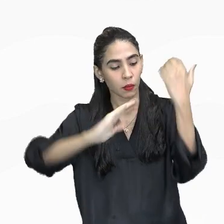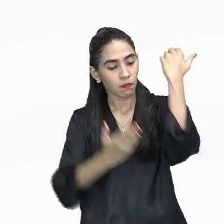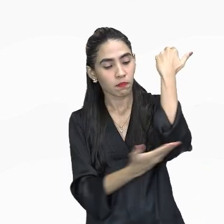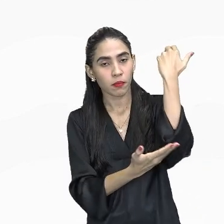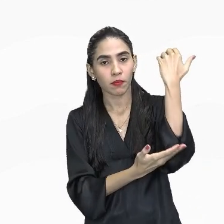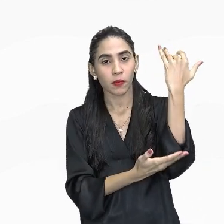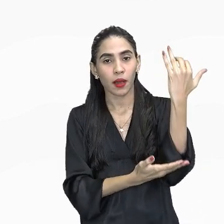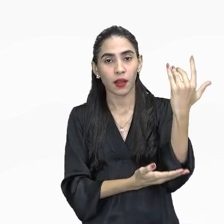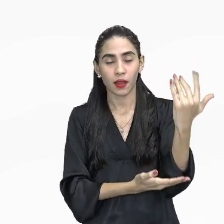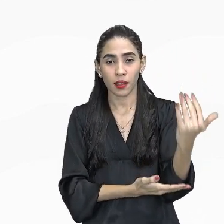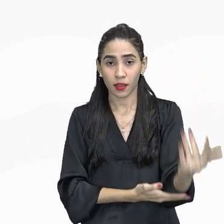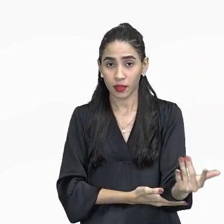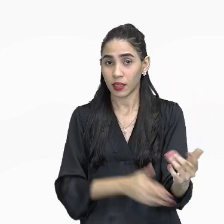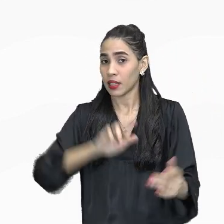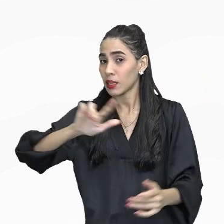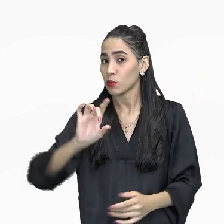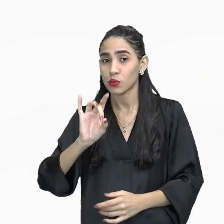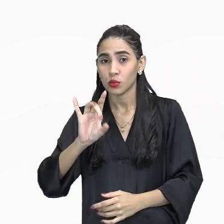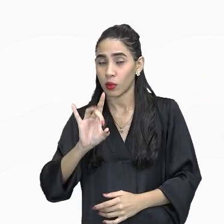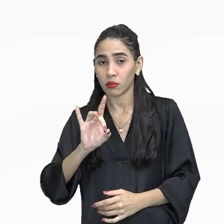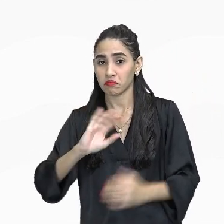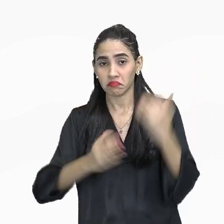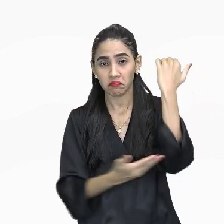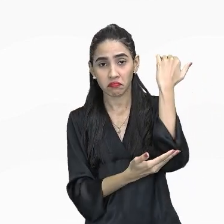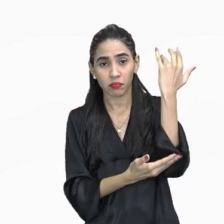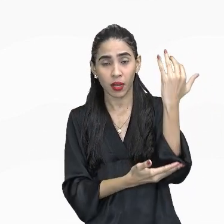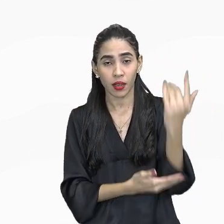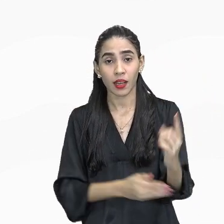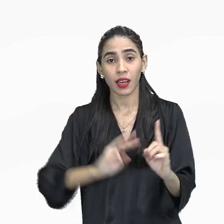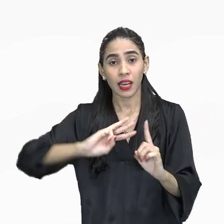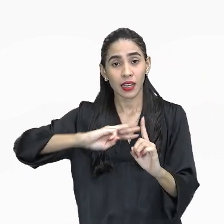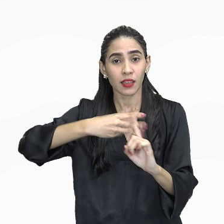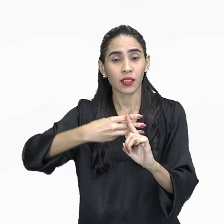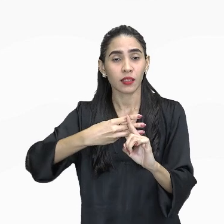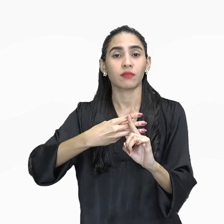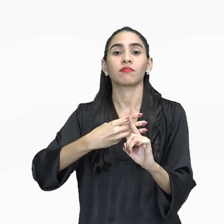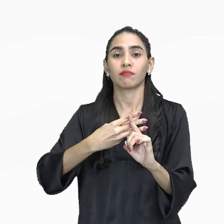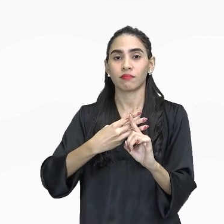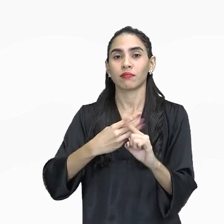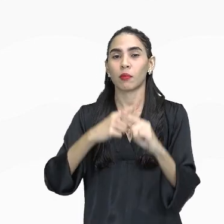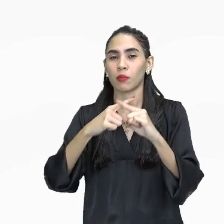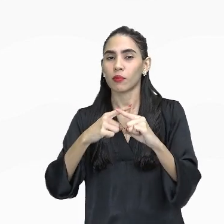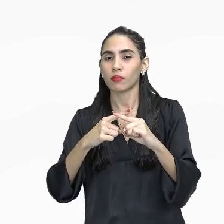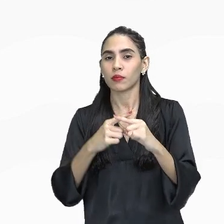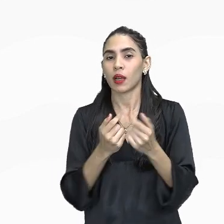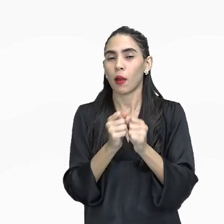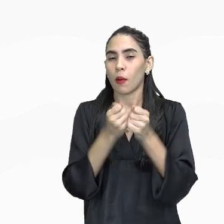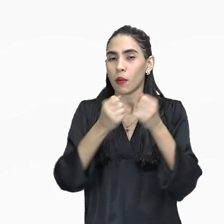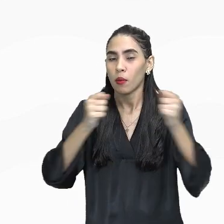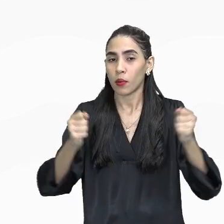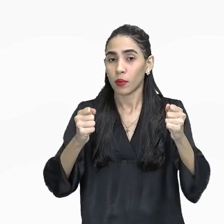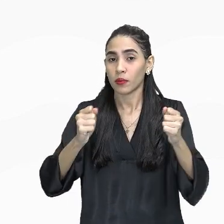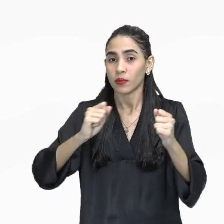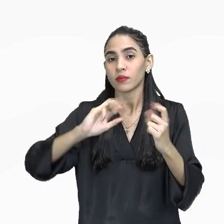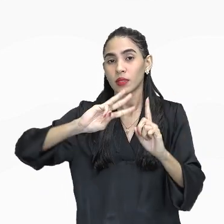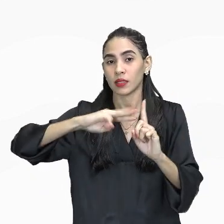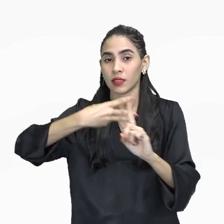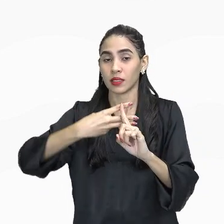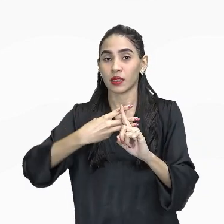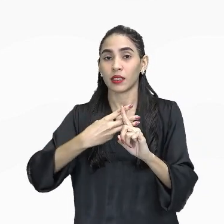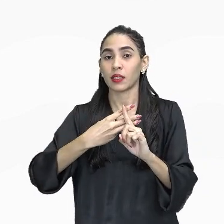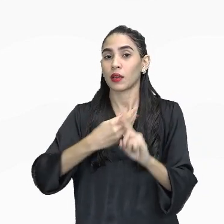como uma área desmatada. E não só isso, né? 3 vezes, multiplica a extensão do estado de São Paulo por 3 e